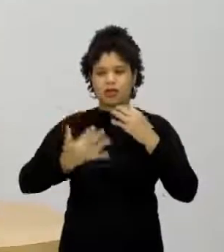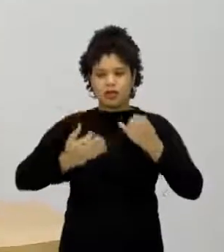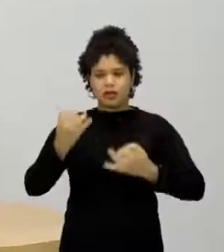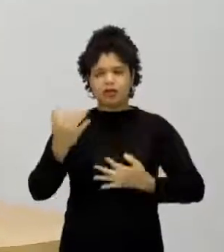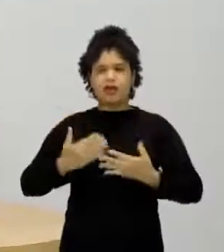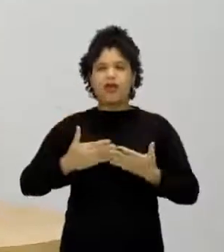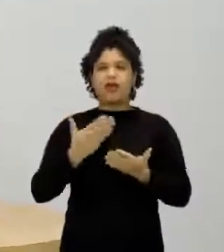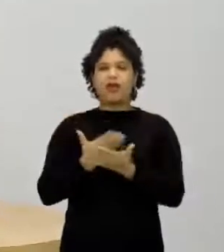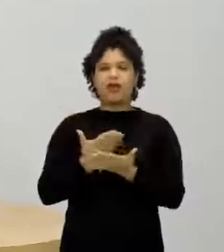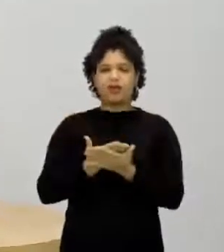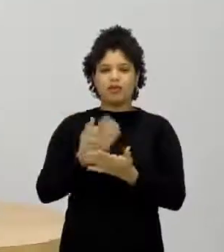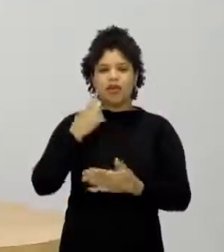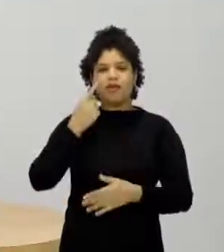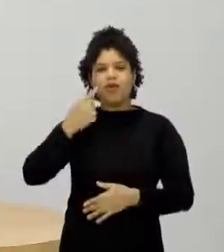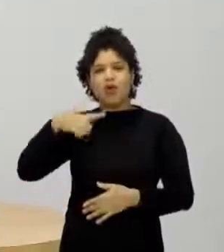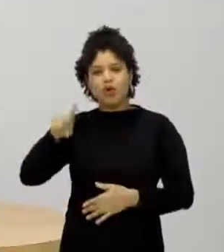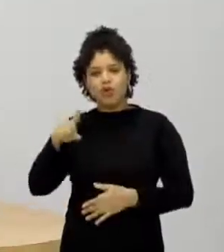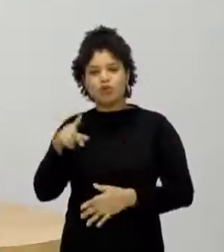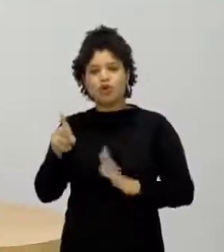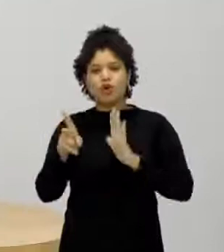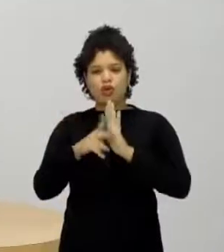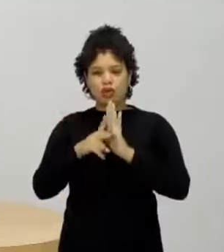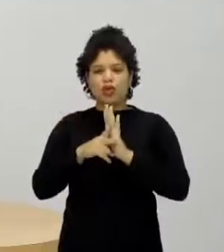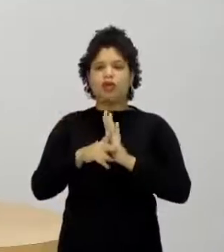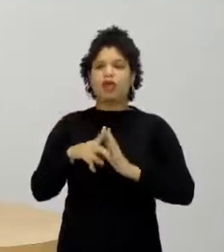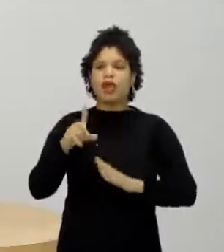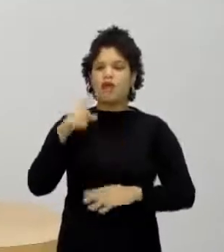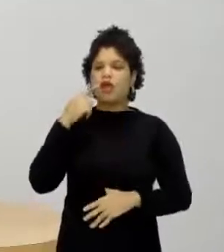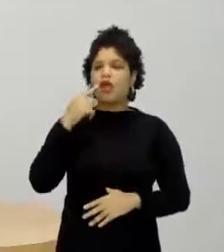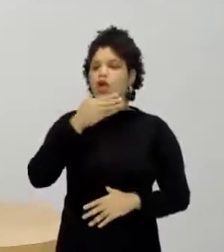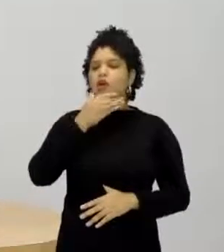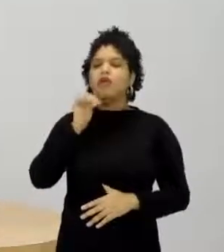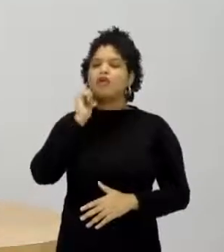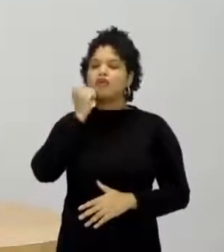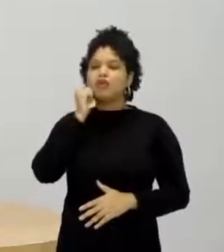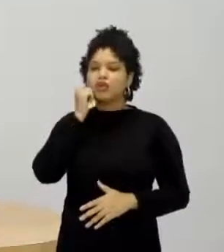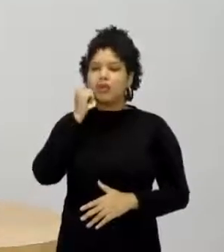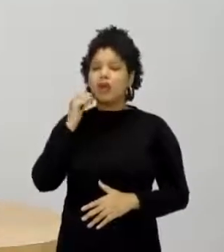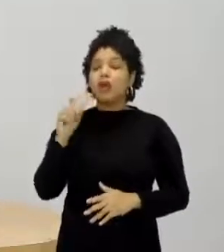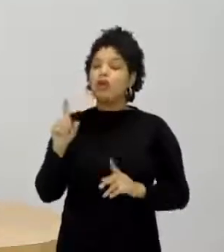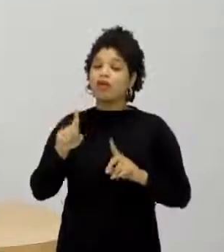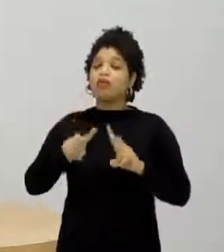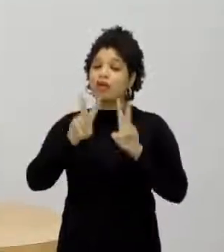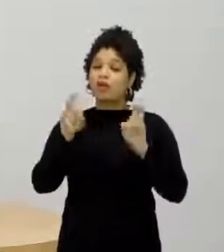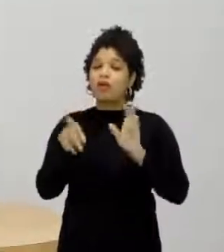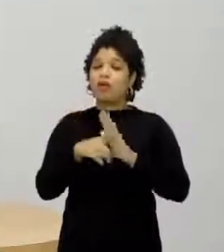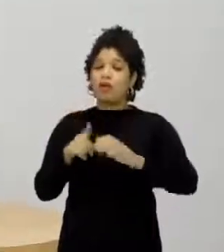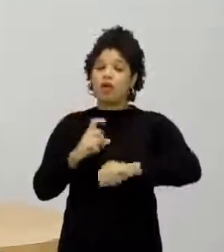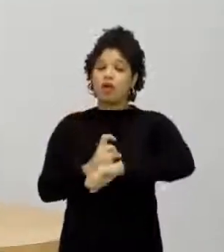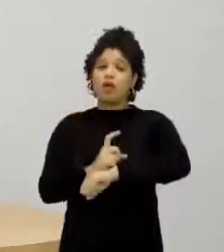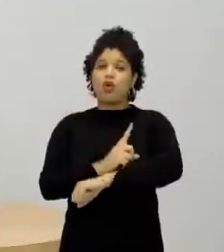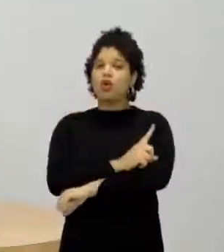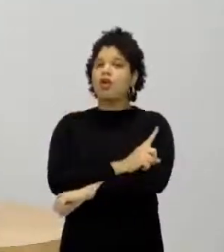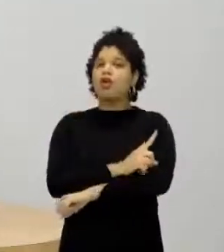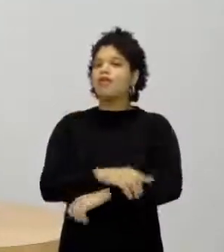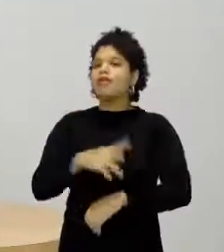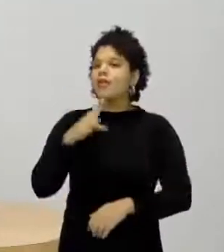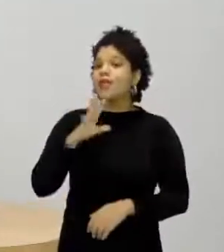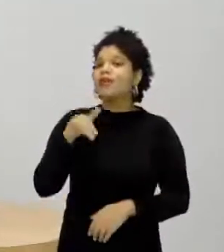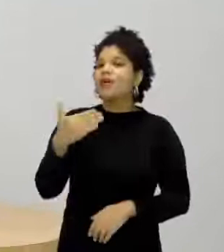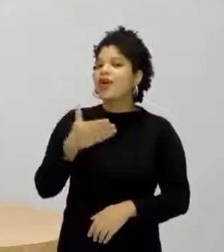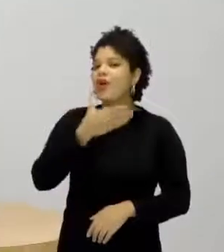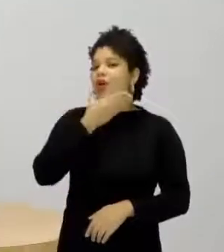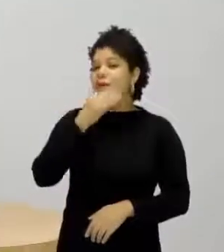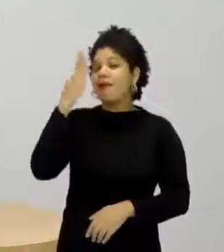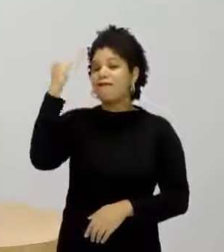hoje a gente vai falar a respeito daquele cientista que, quando a gente fala em evolução, a gente lembra dele, que é do